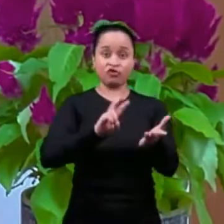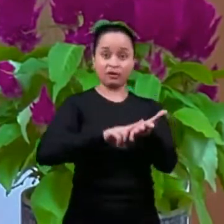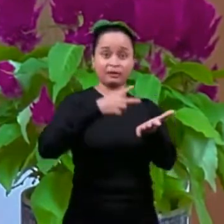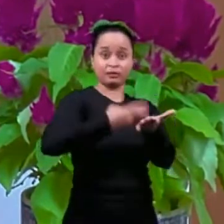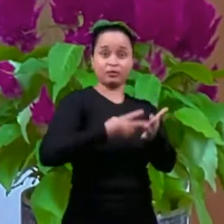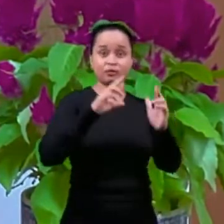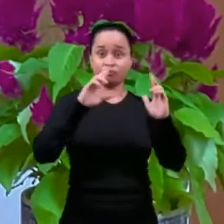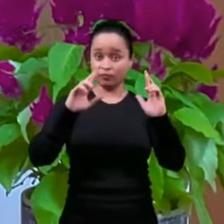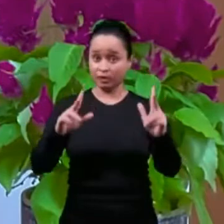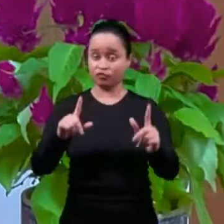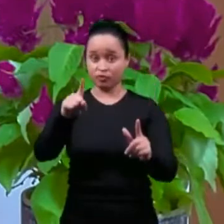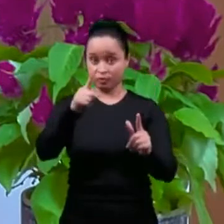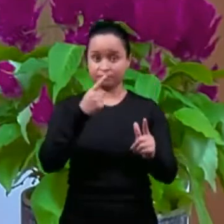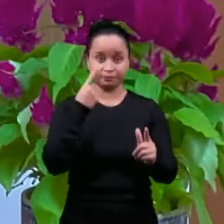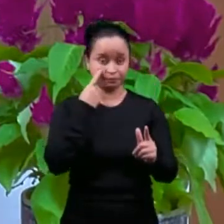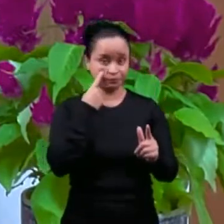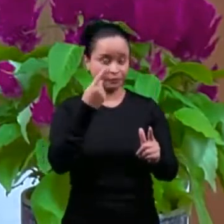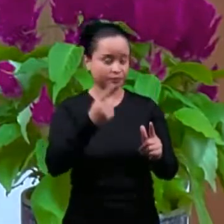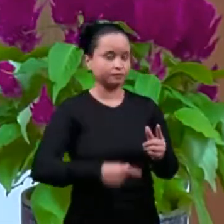na língua